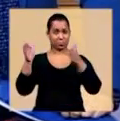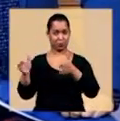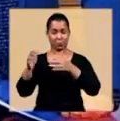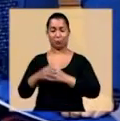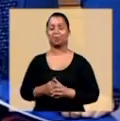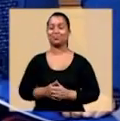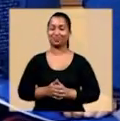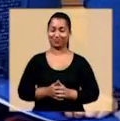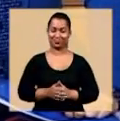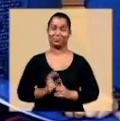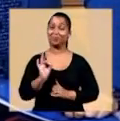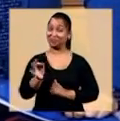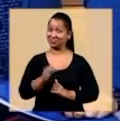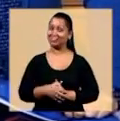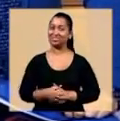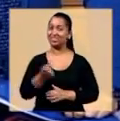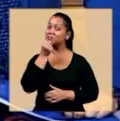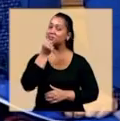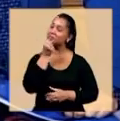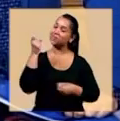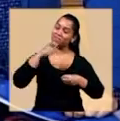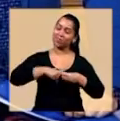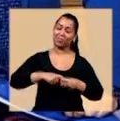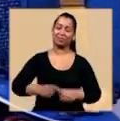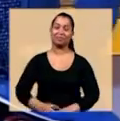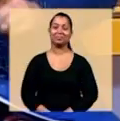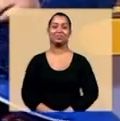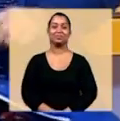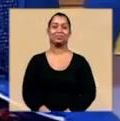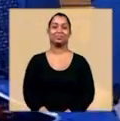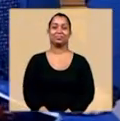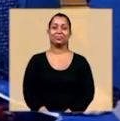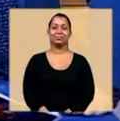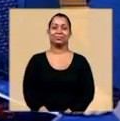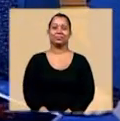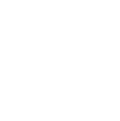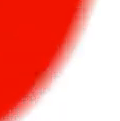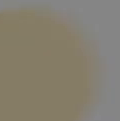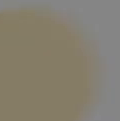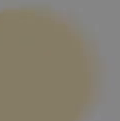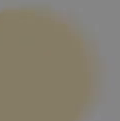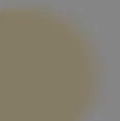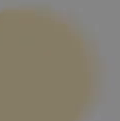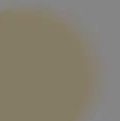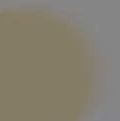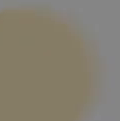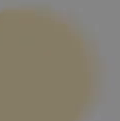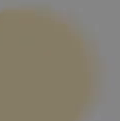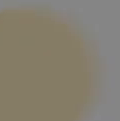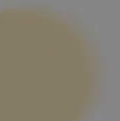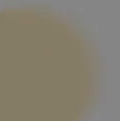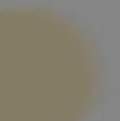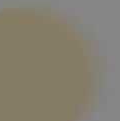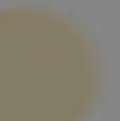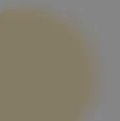falar um pouco mais sobre isso no próximo bloco. É isso mesmo. Ponto de Vista volta já.